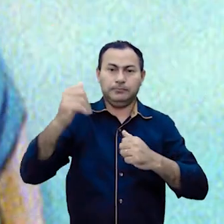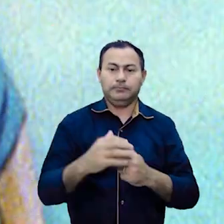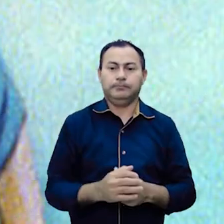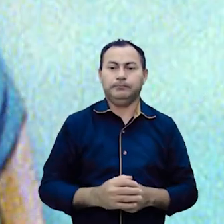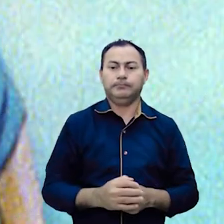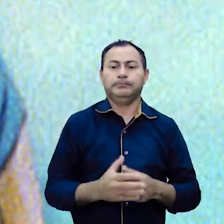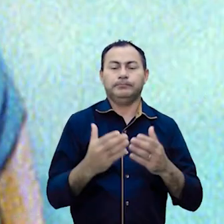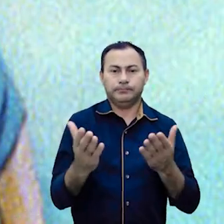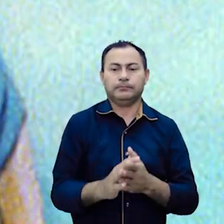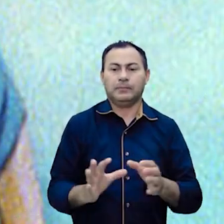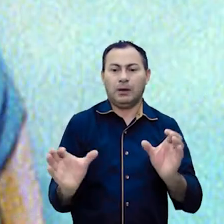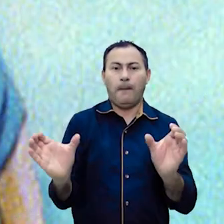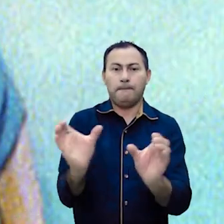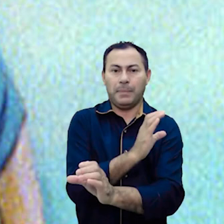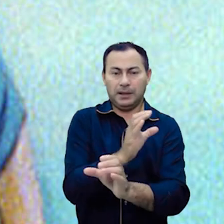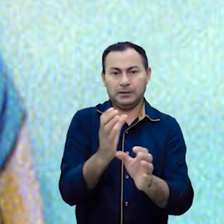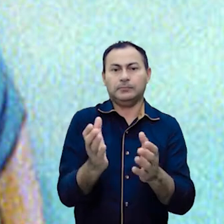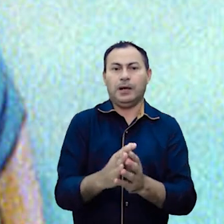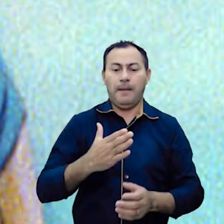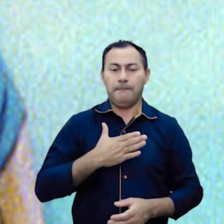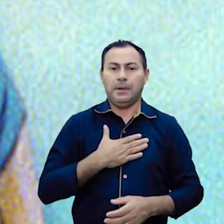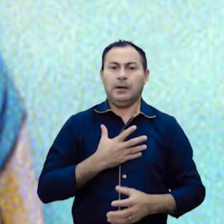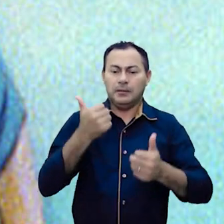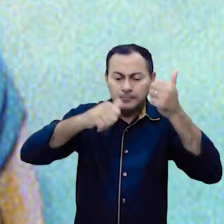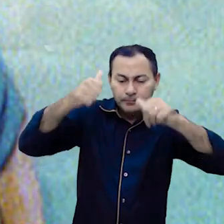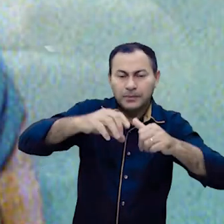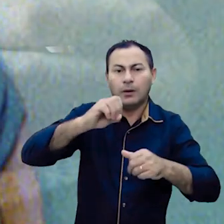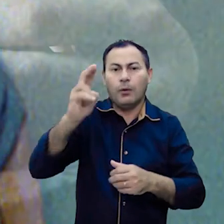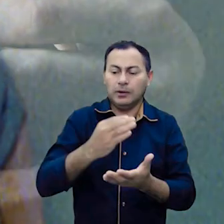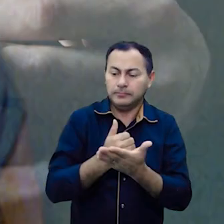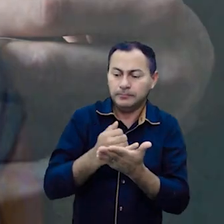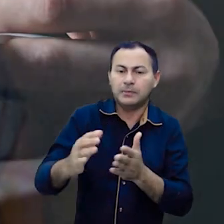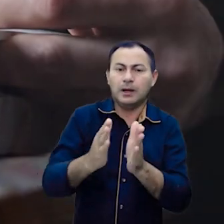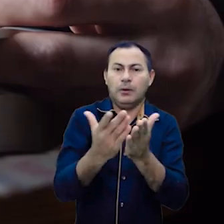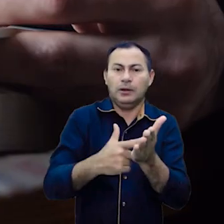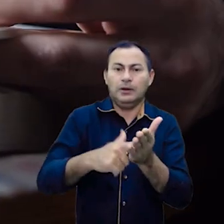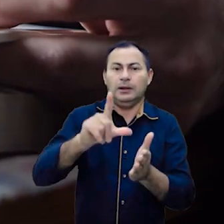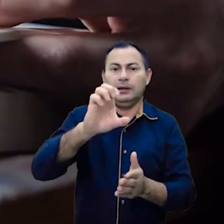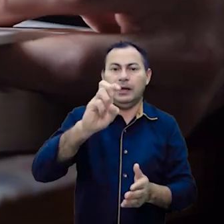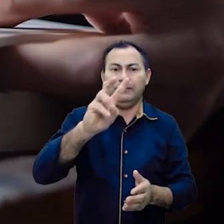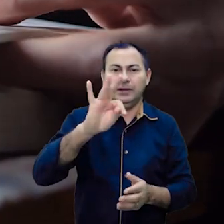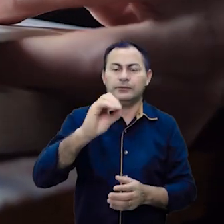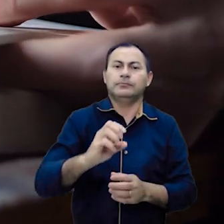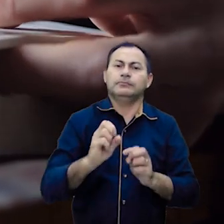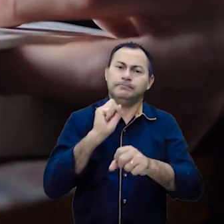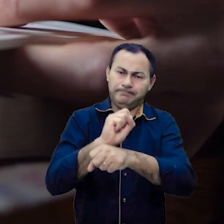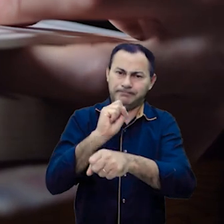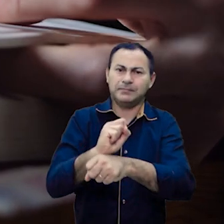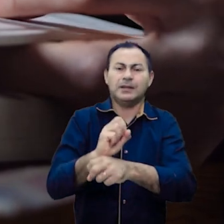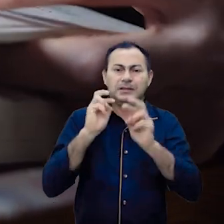chamados isso completa a minha avaliação ou introdução ao livro e Levíticos